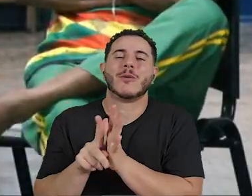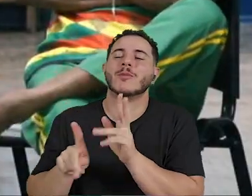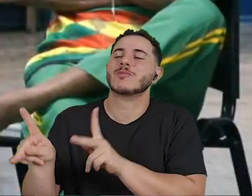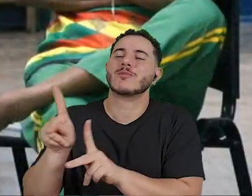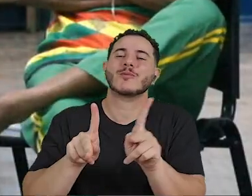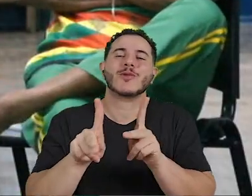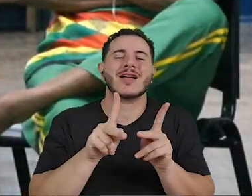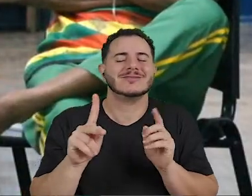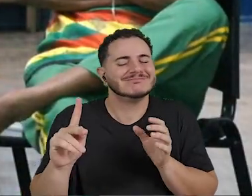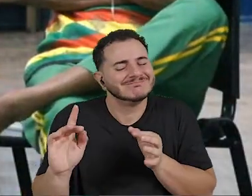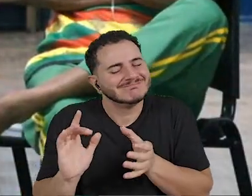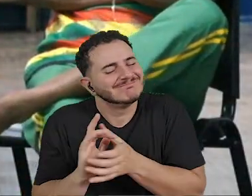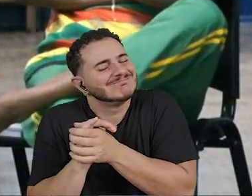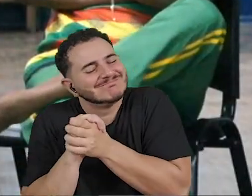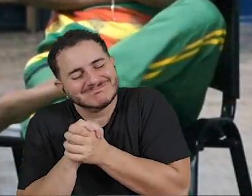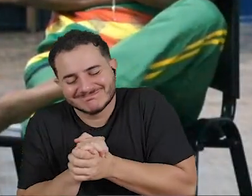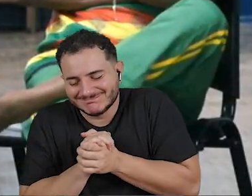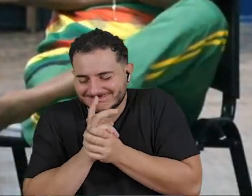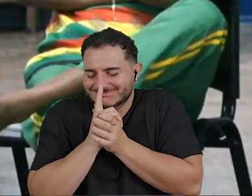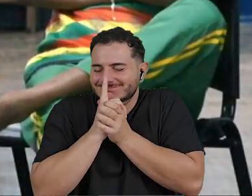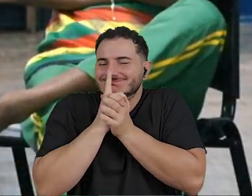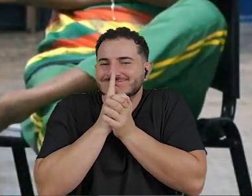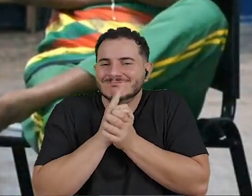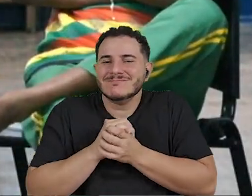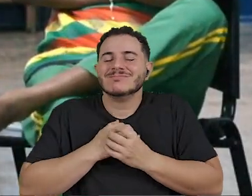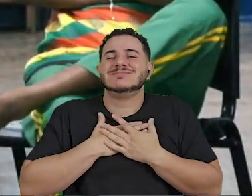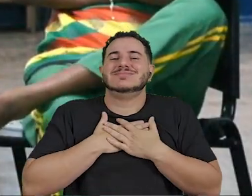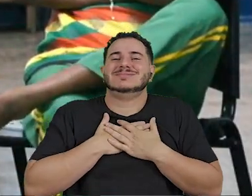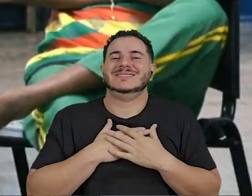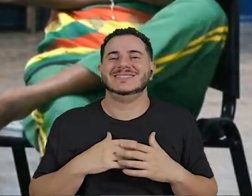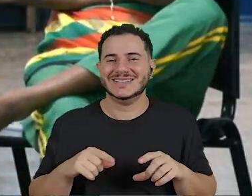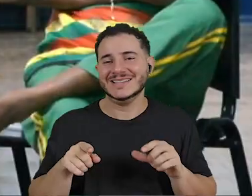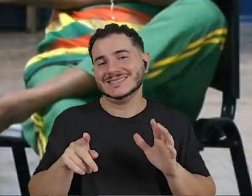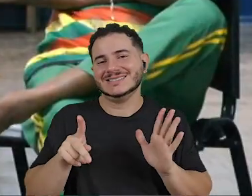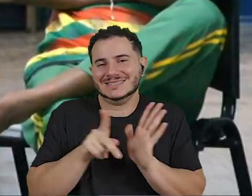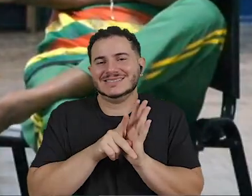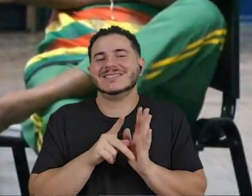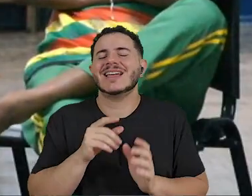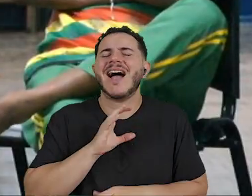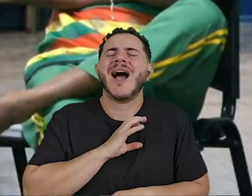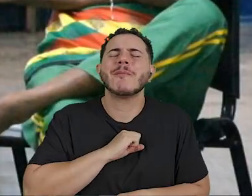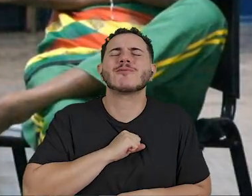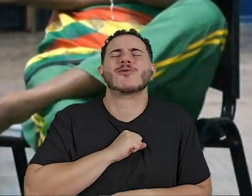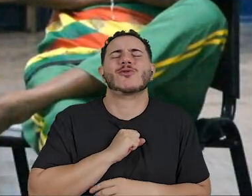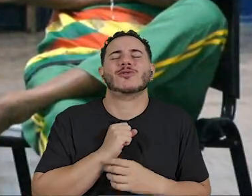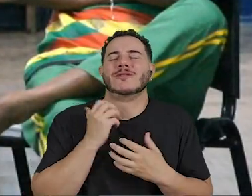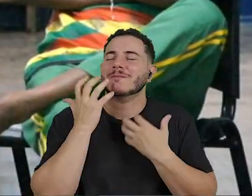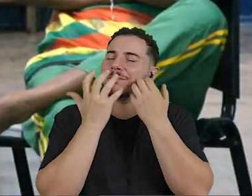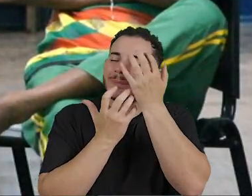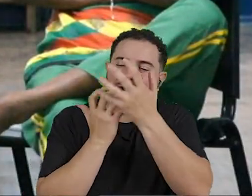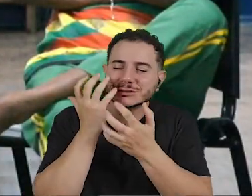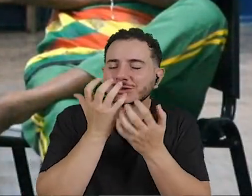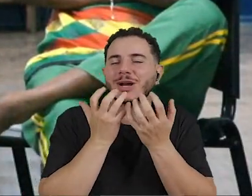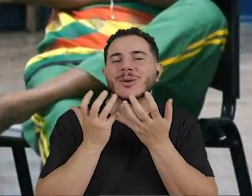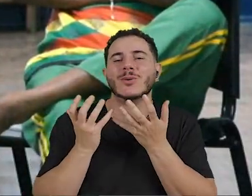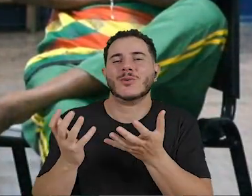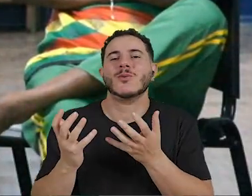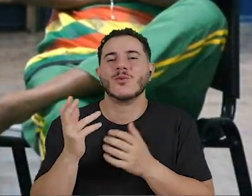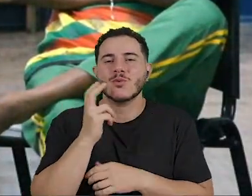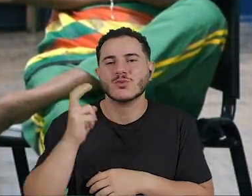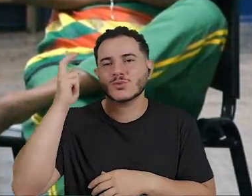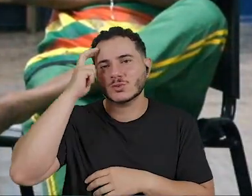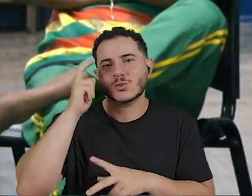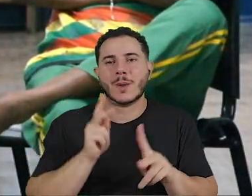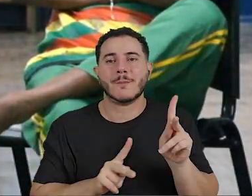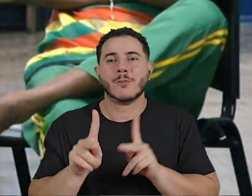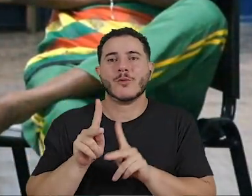Casado com a cultura popular por conta disso. Isso me fez, de fato, ter um amor, ter uma paixão, e vi o quanto ele leva isso a